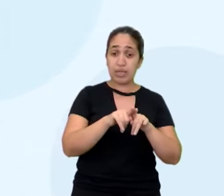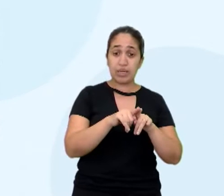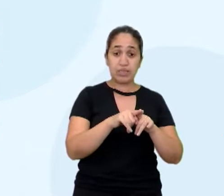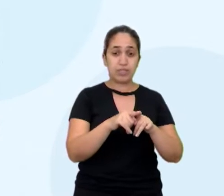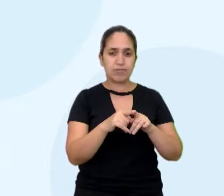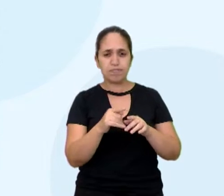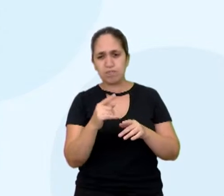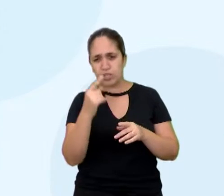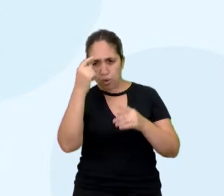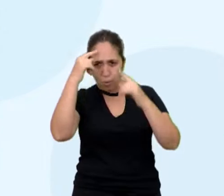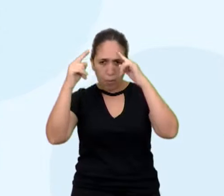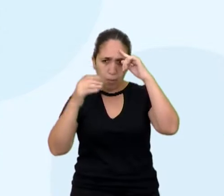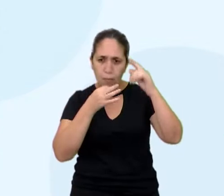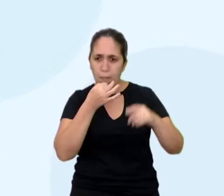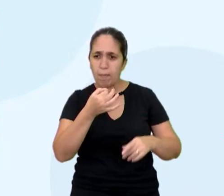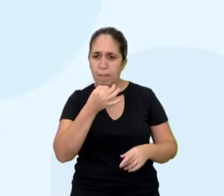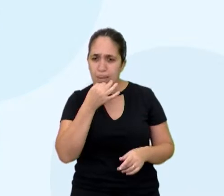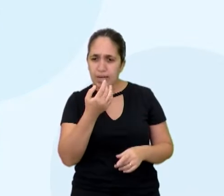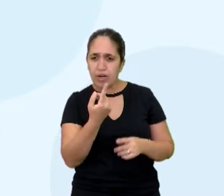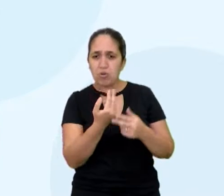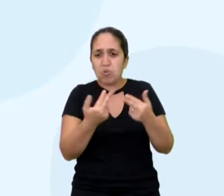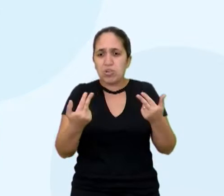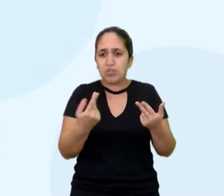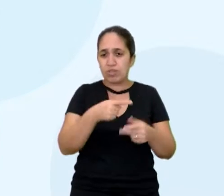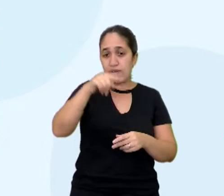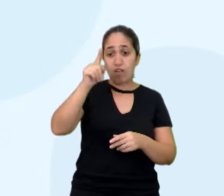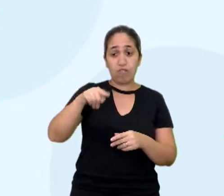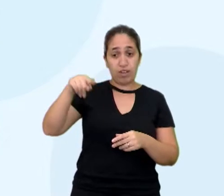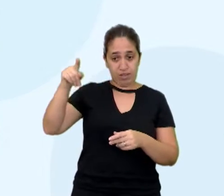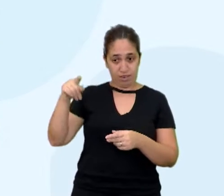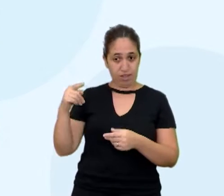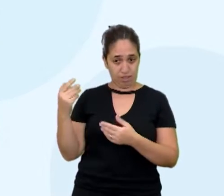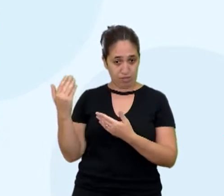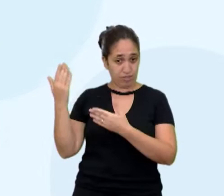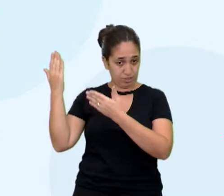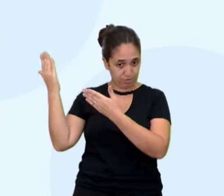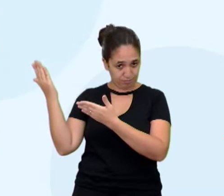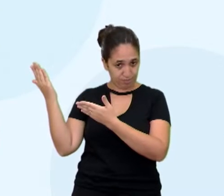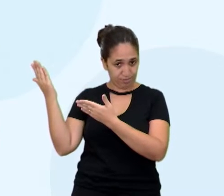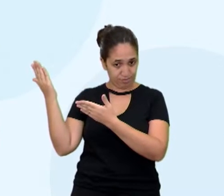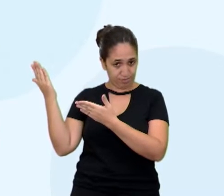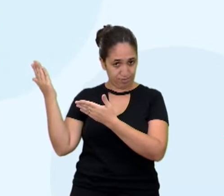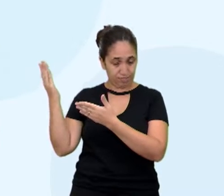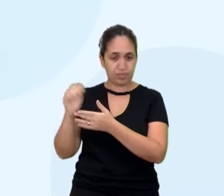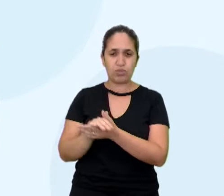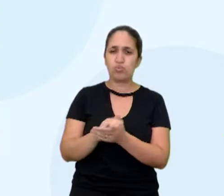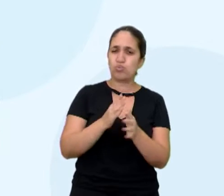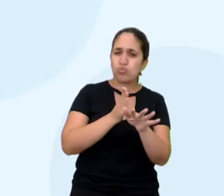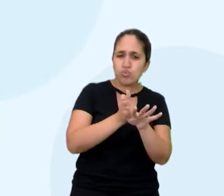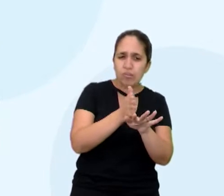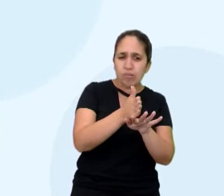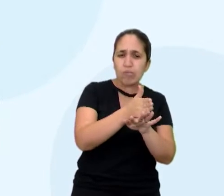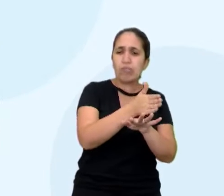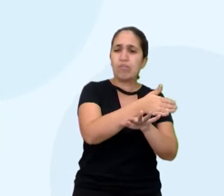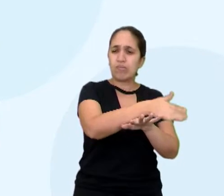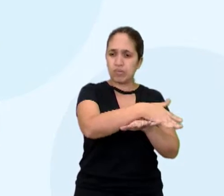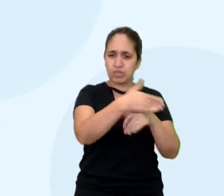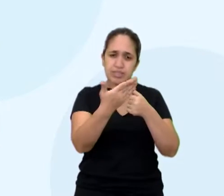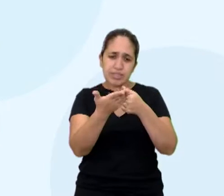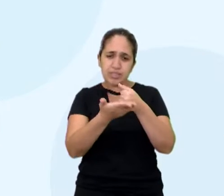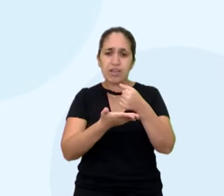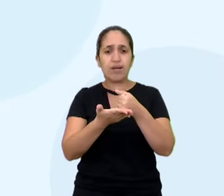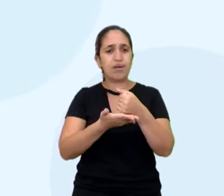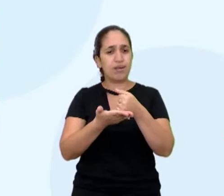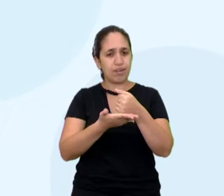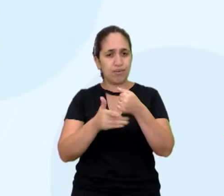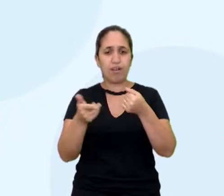sobre essas variáveis, Então aí um pouquinho para vocês a respeito dos eixos estruturantes que estão presentes